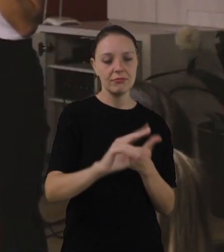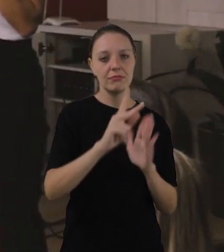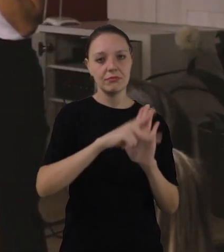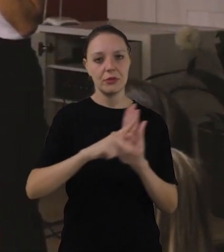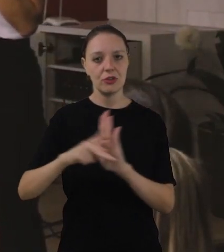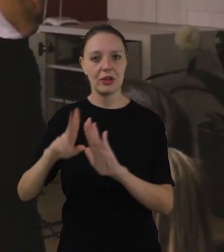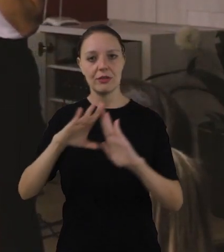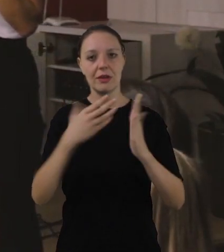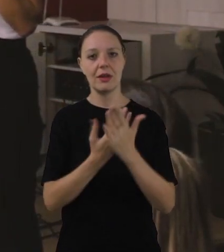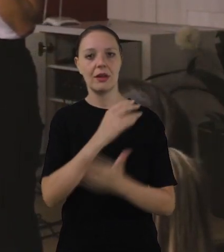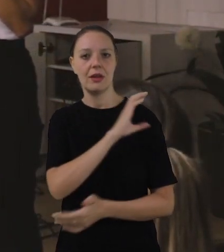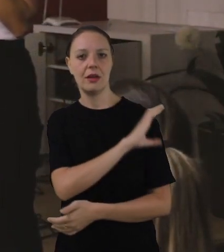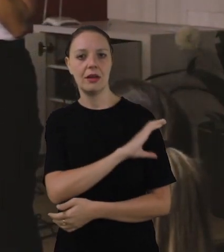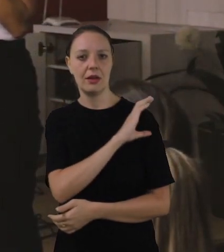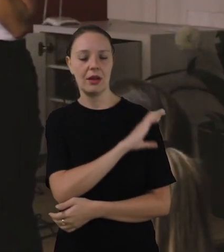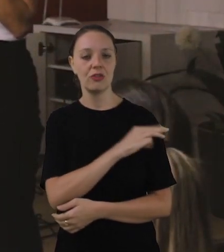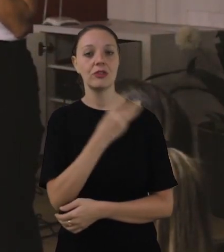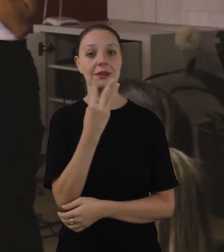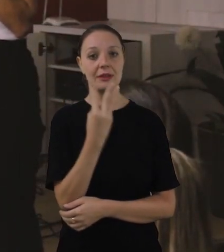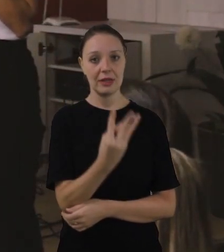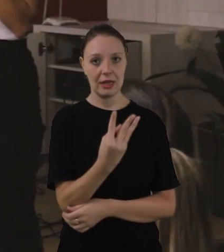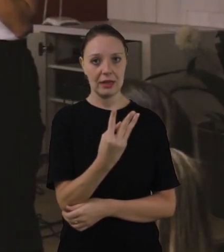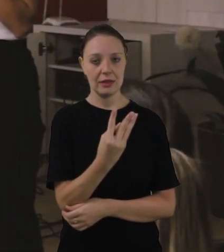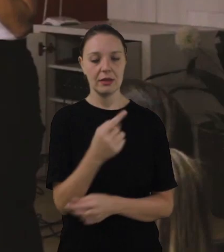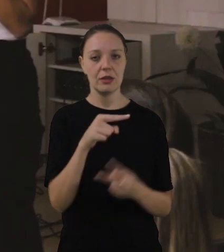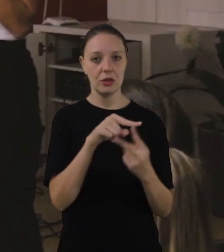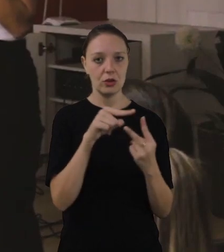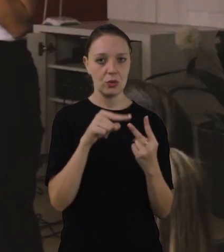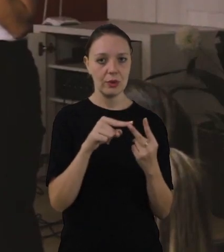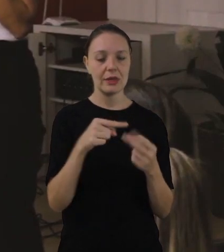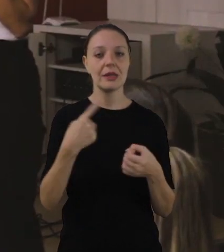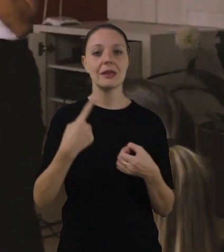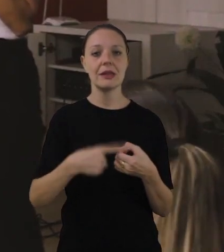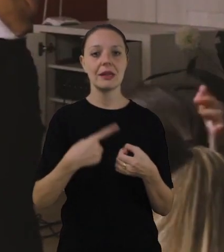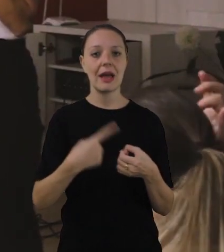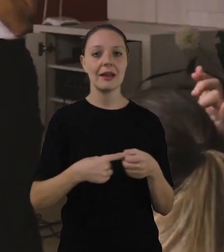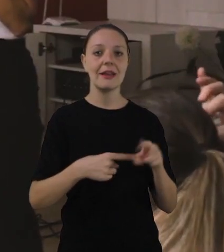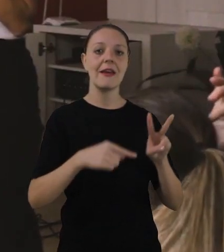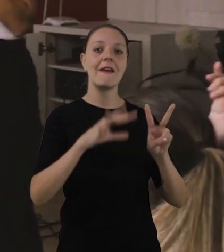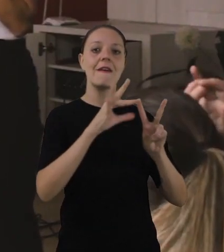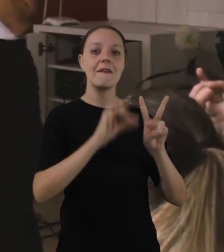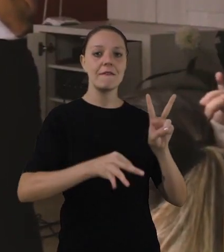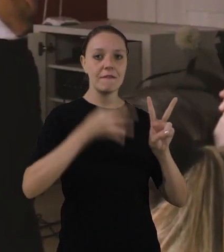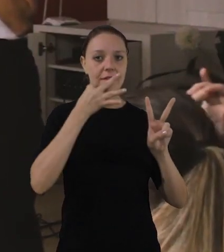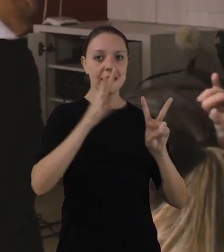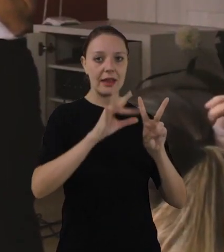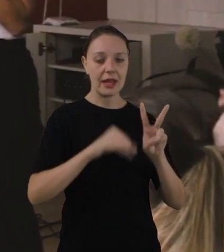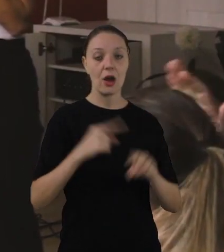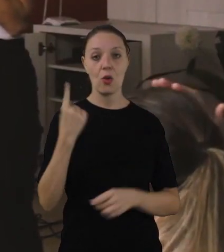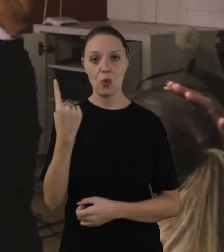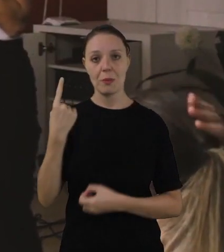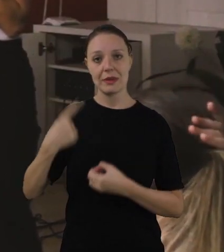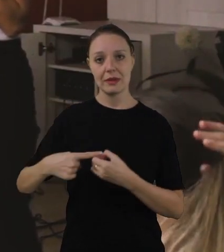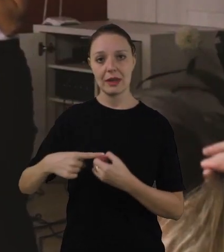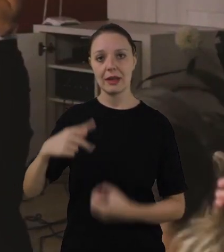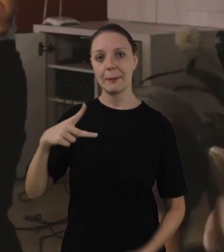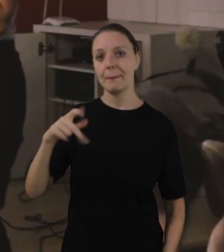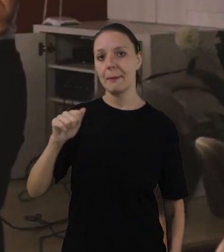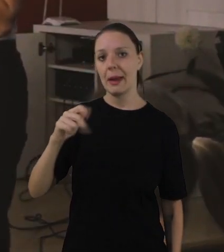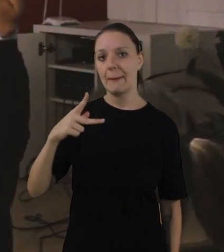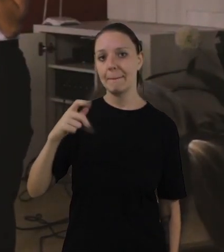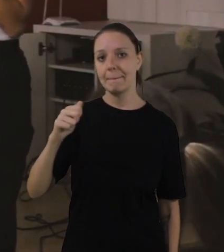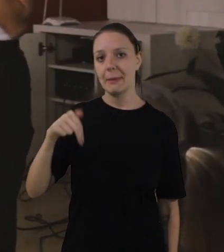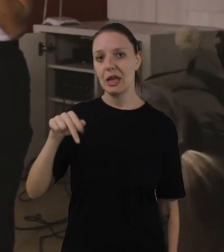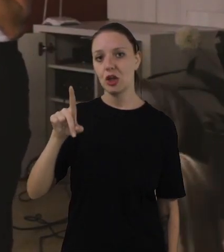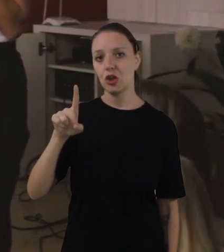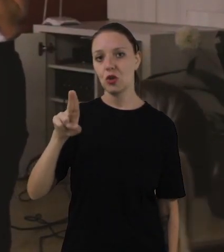para as creches. Foram 3 creches que a gente entregou, 2 em Videira e 1 em Papanduva. O projeto era de 200 mil, e